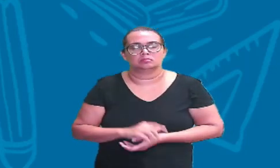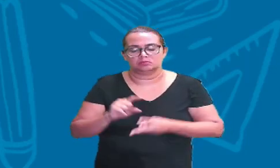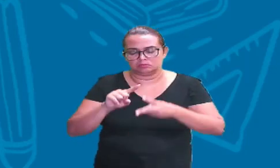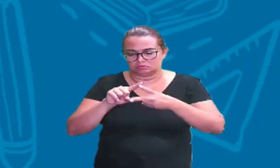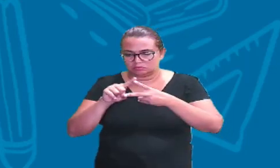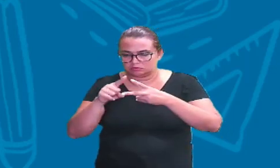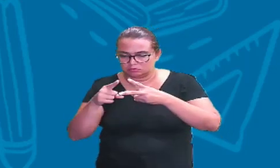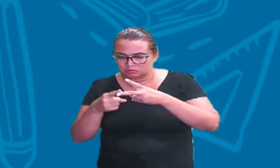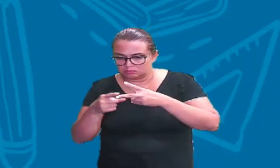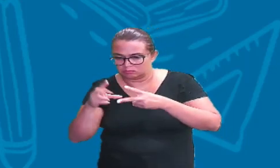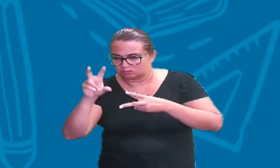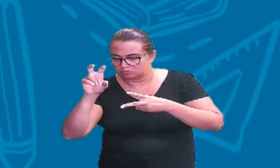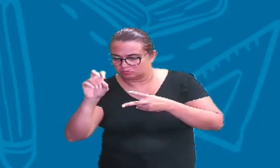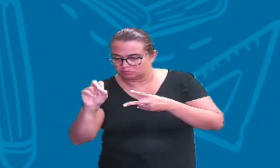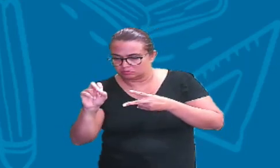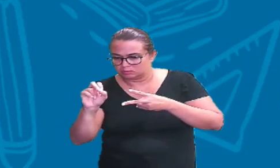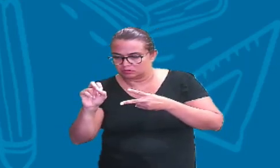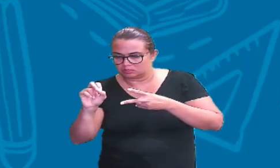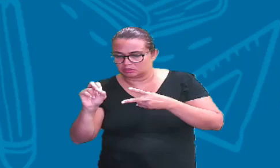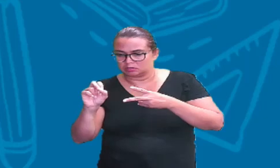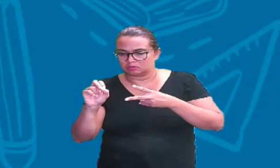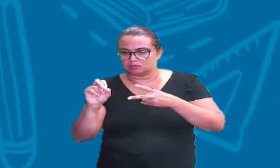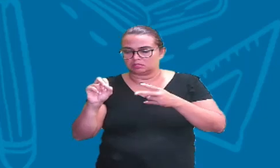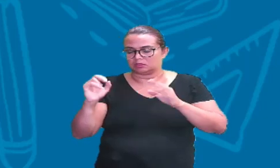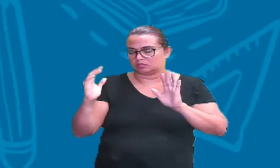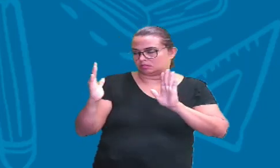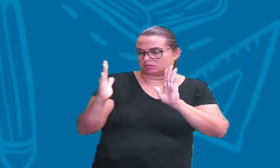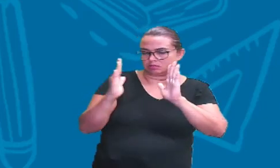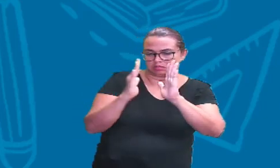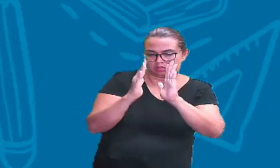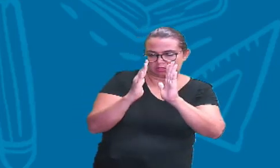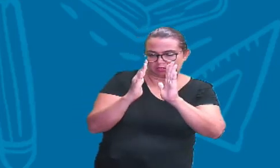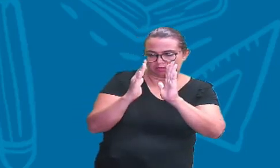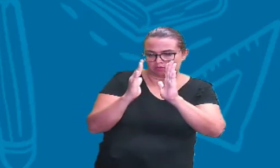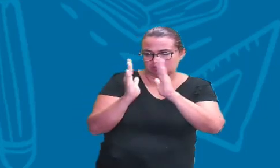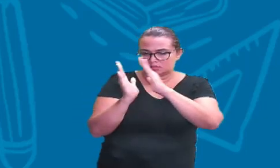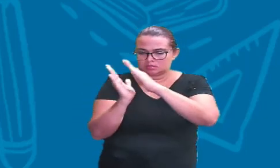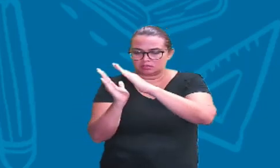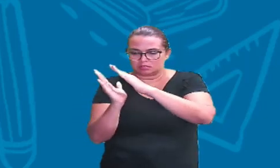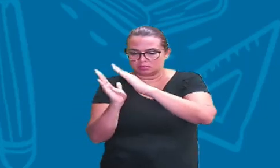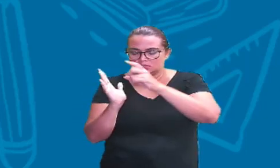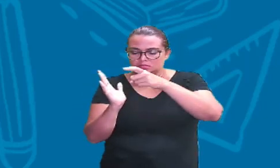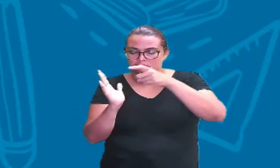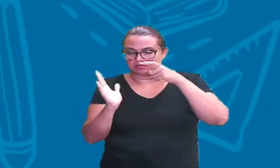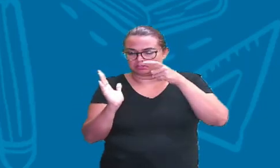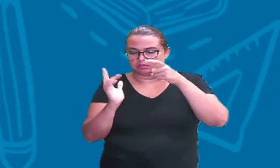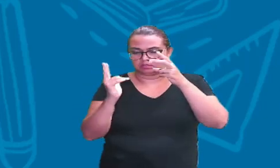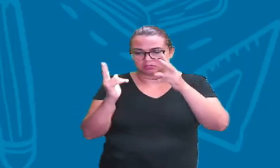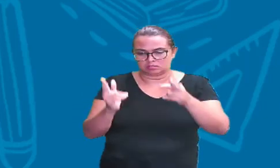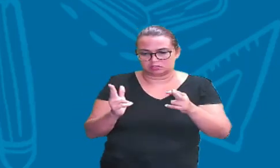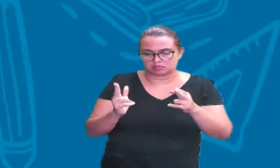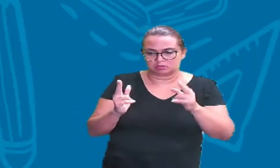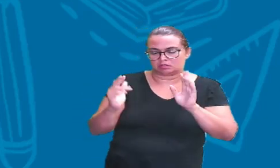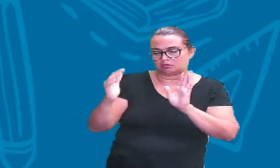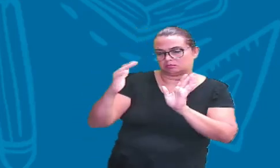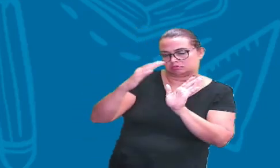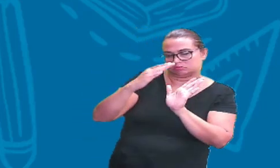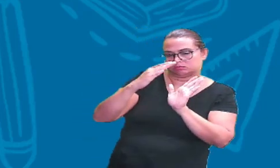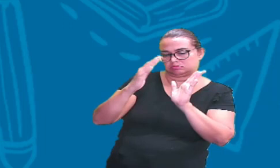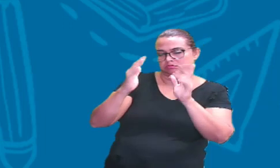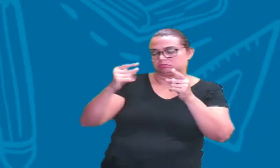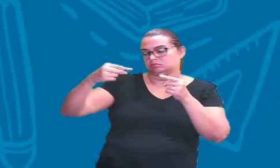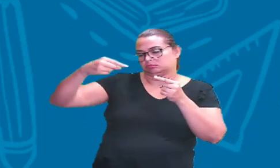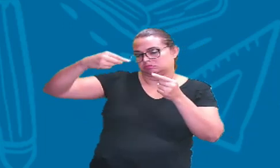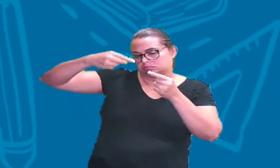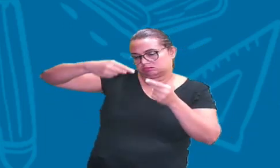ângulo 50 está de frente em inclinação com o ângulo X. Então, quando dois ângulos